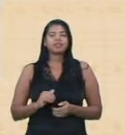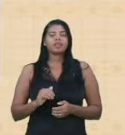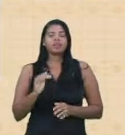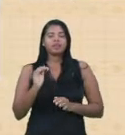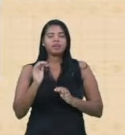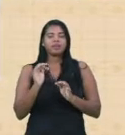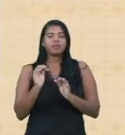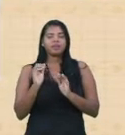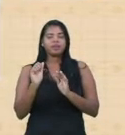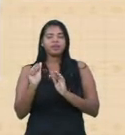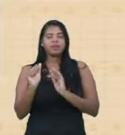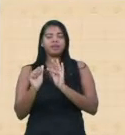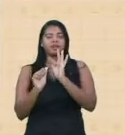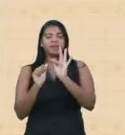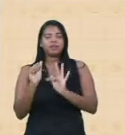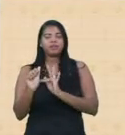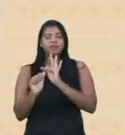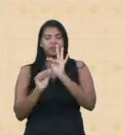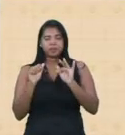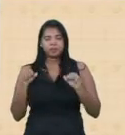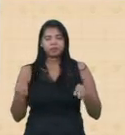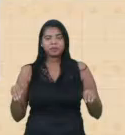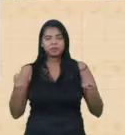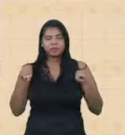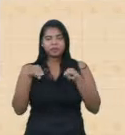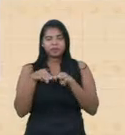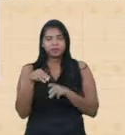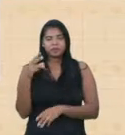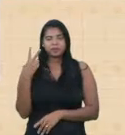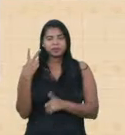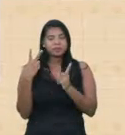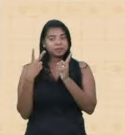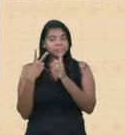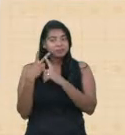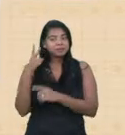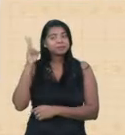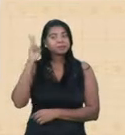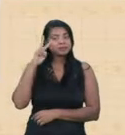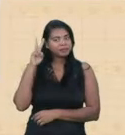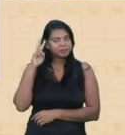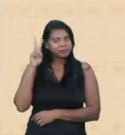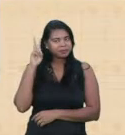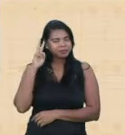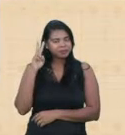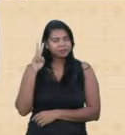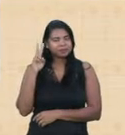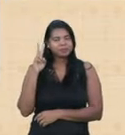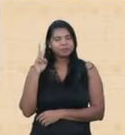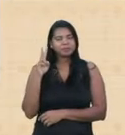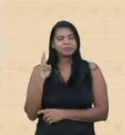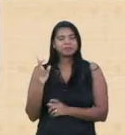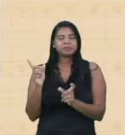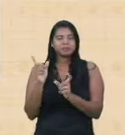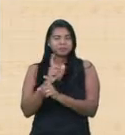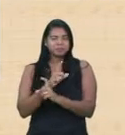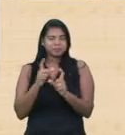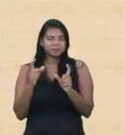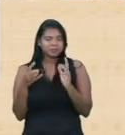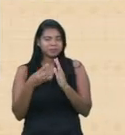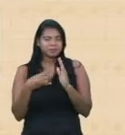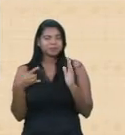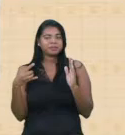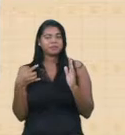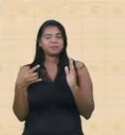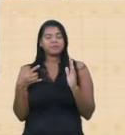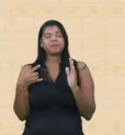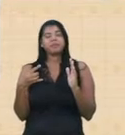aí agora nós vamos fazer duas ligações. Você está lembrado, Mequetrefe, que os polos contrários se atraem? Pois é, se o